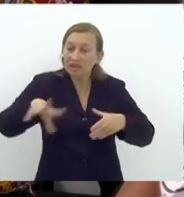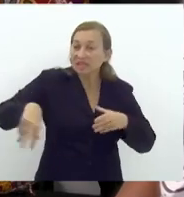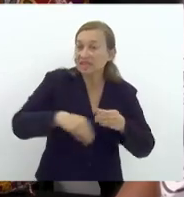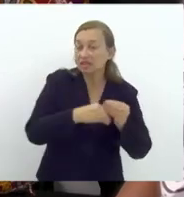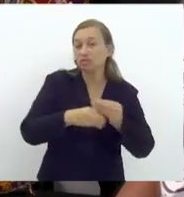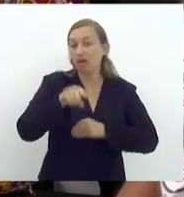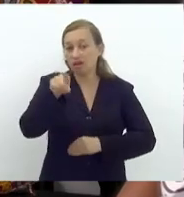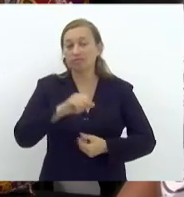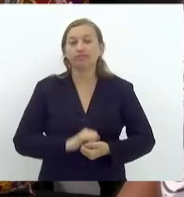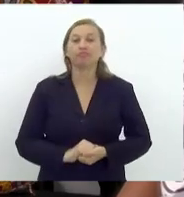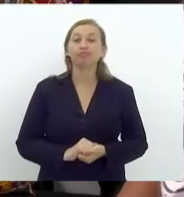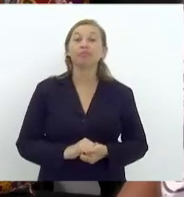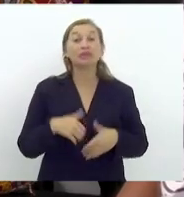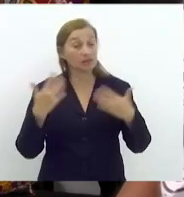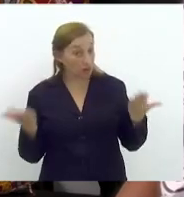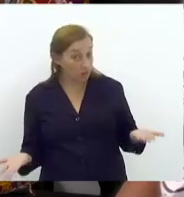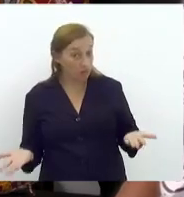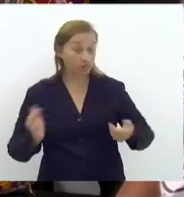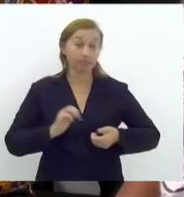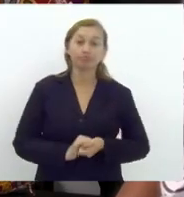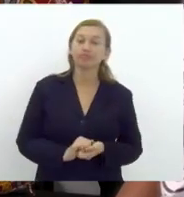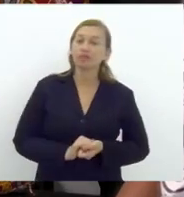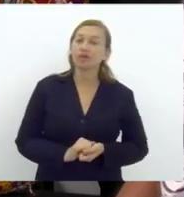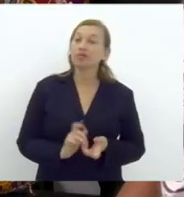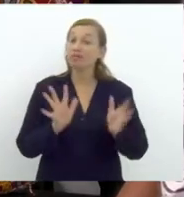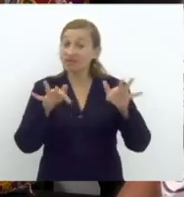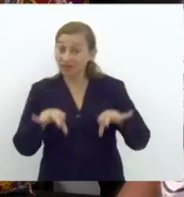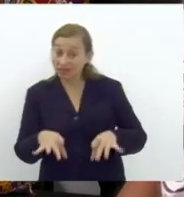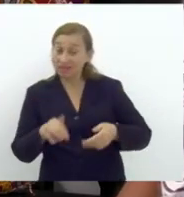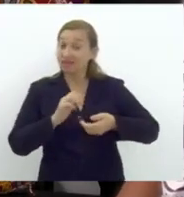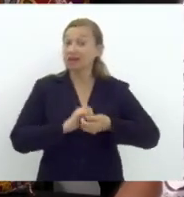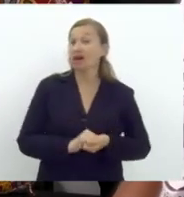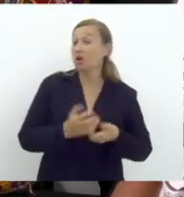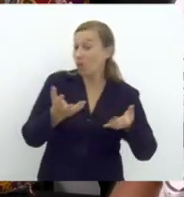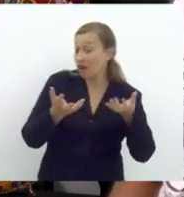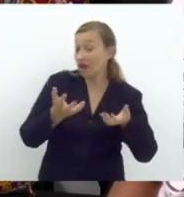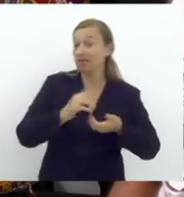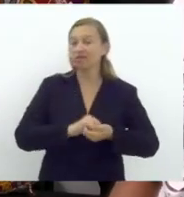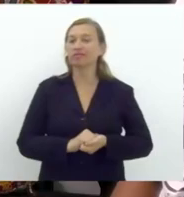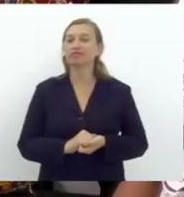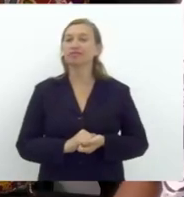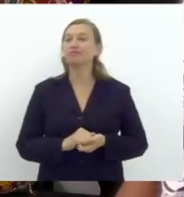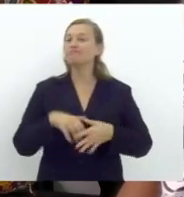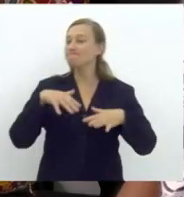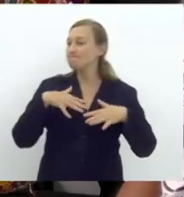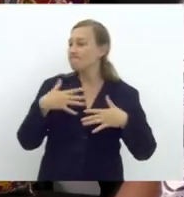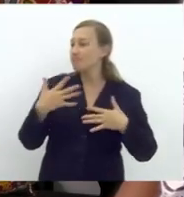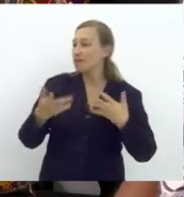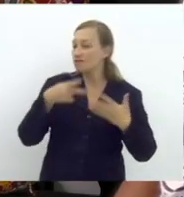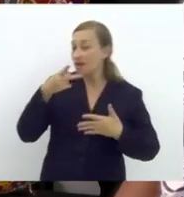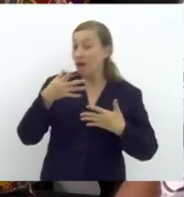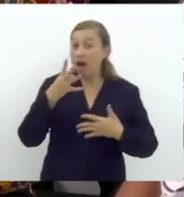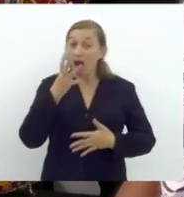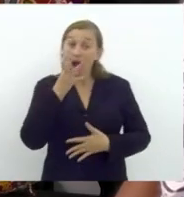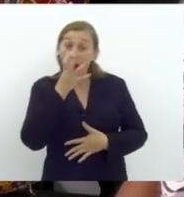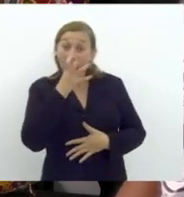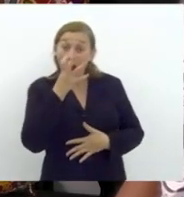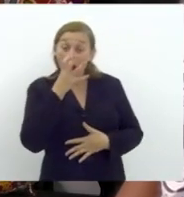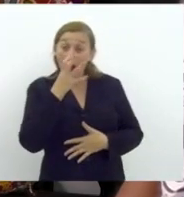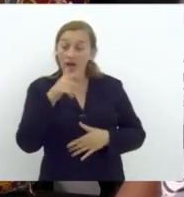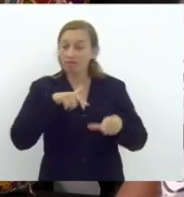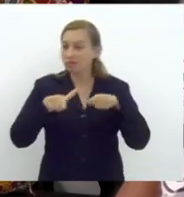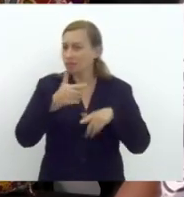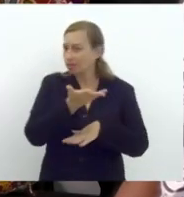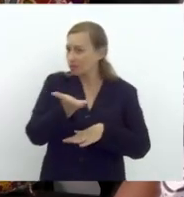lá então para finalizar eu quero manifestar a minha admiração pelo